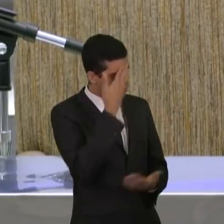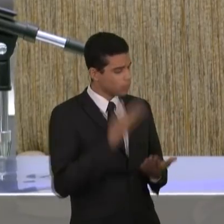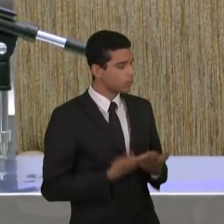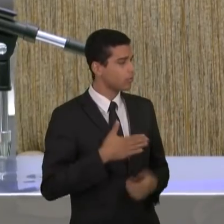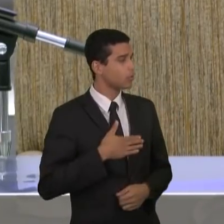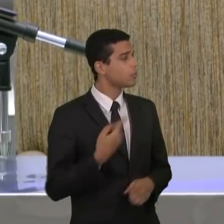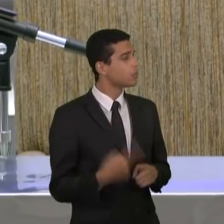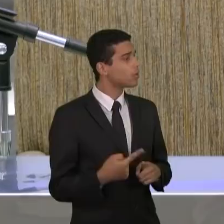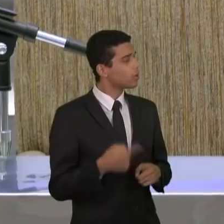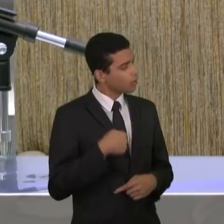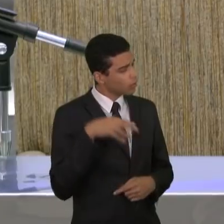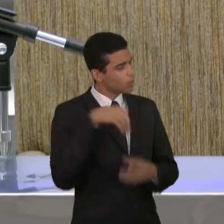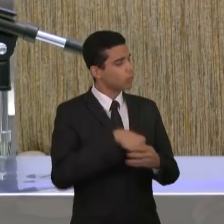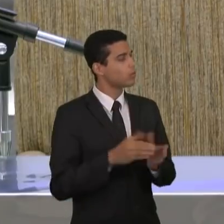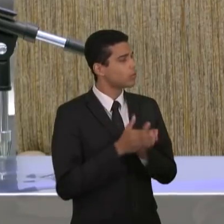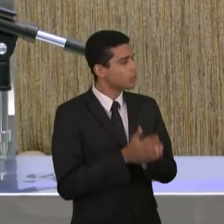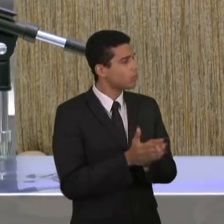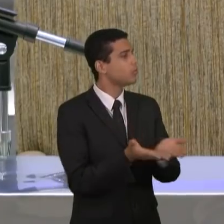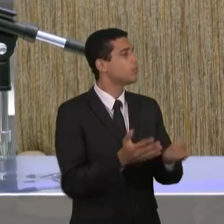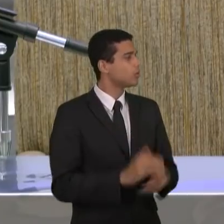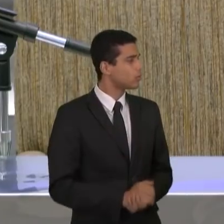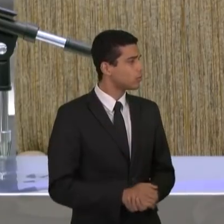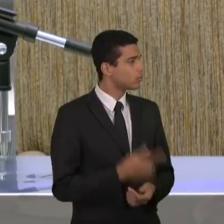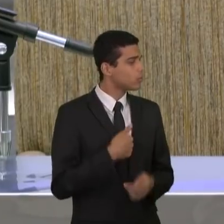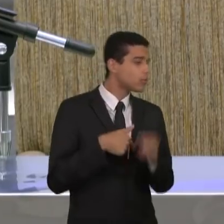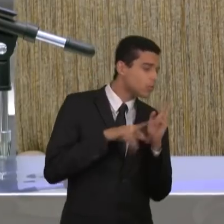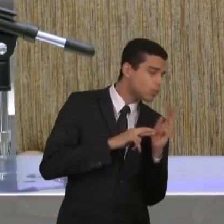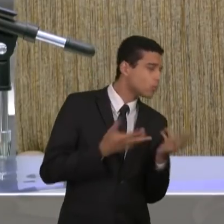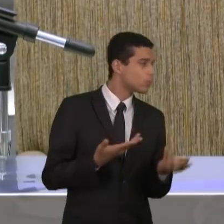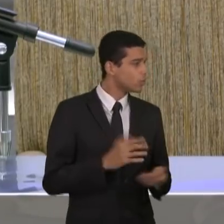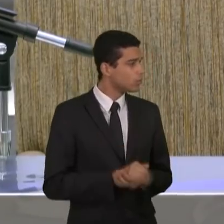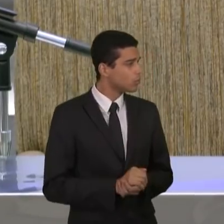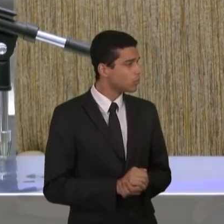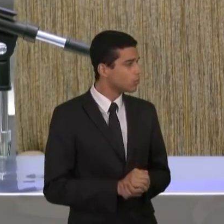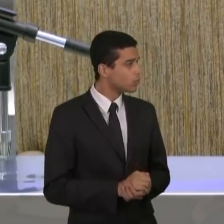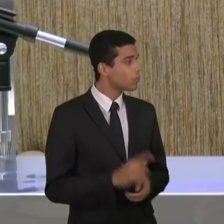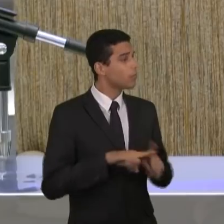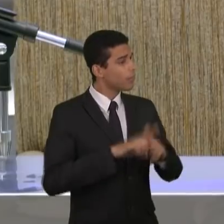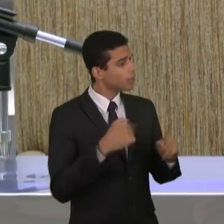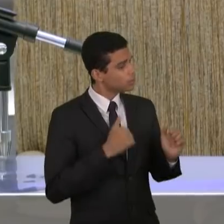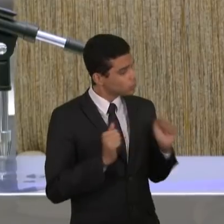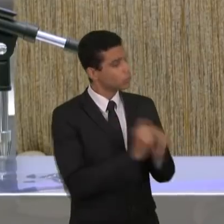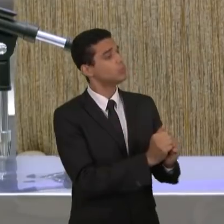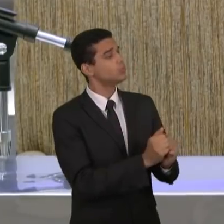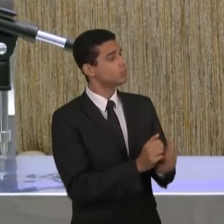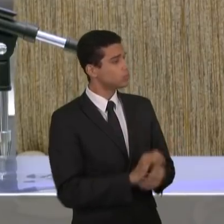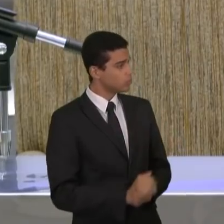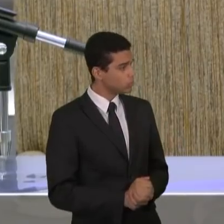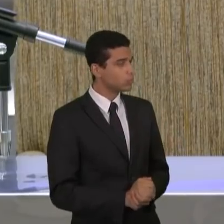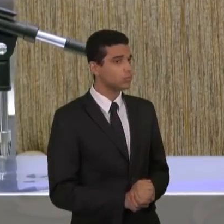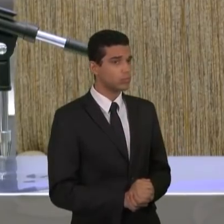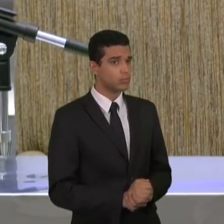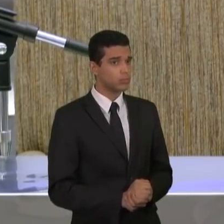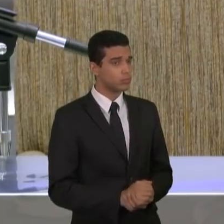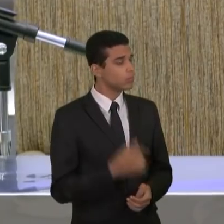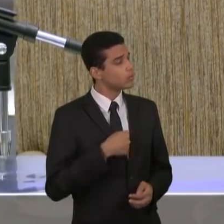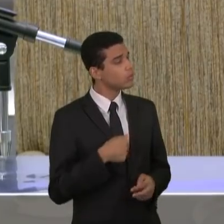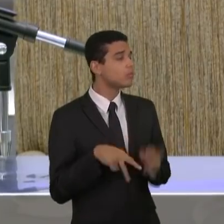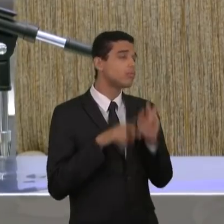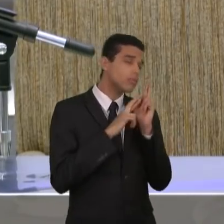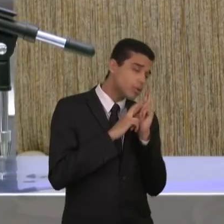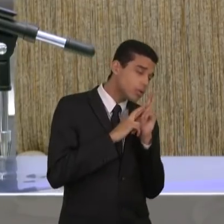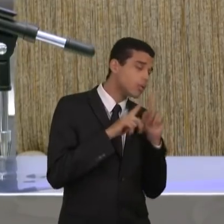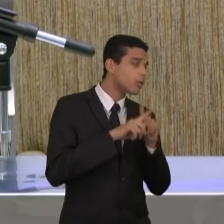deitado vou dormir em qual a dificuldade que tem um e eu tava lá eu tava lá